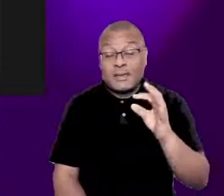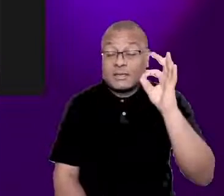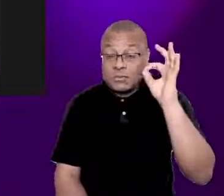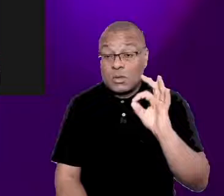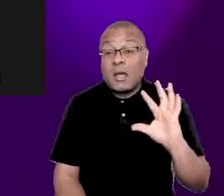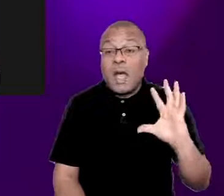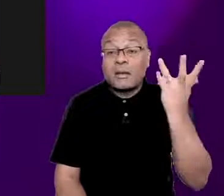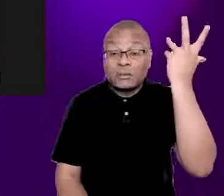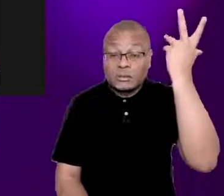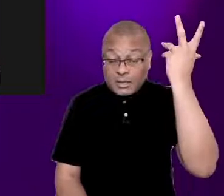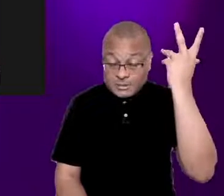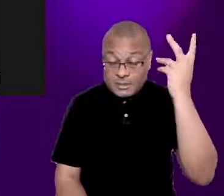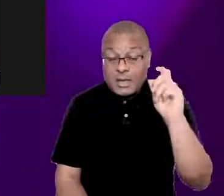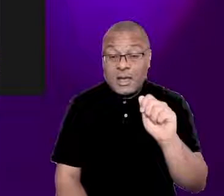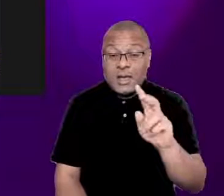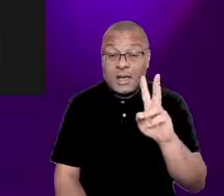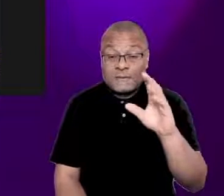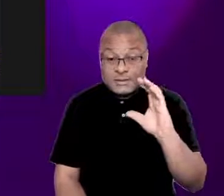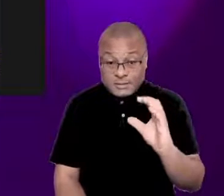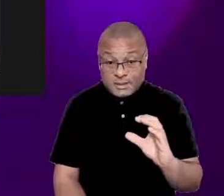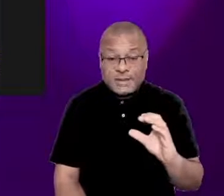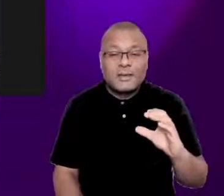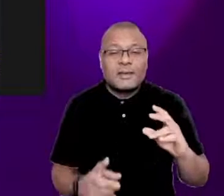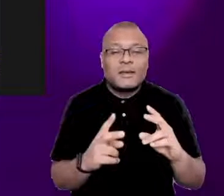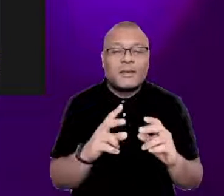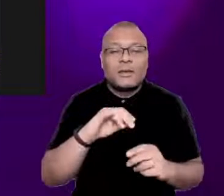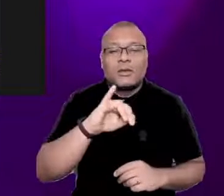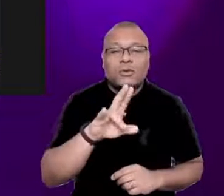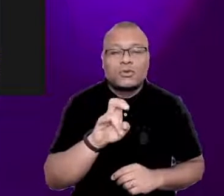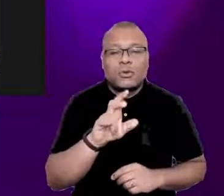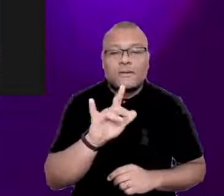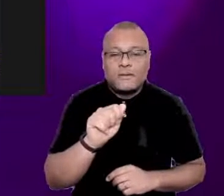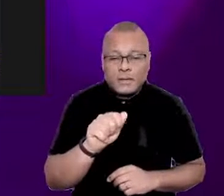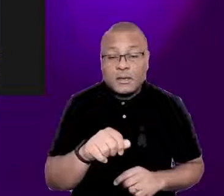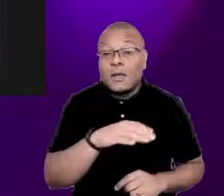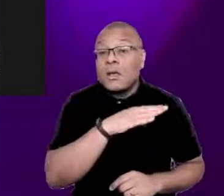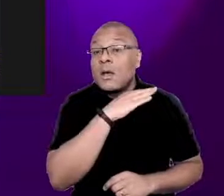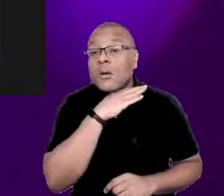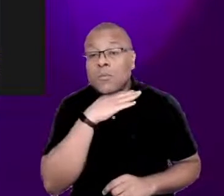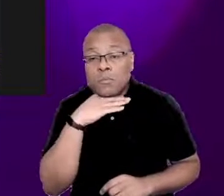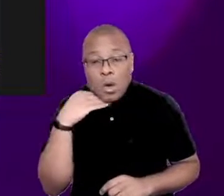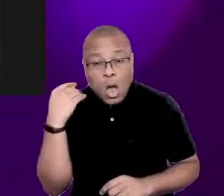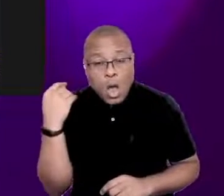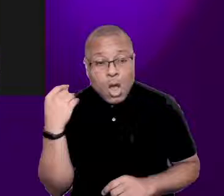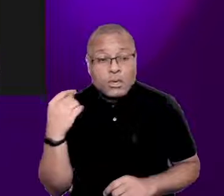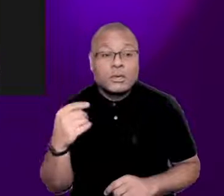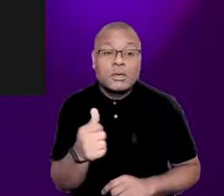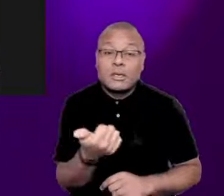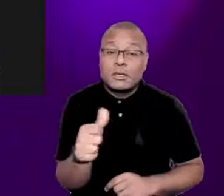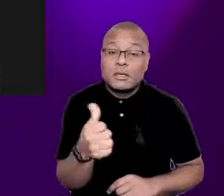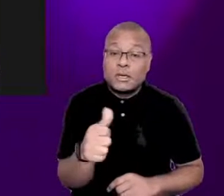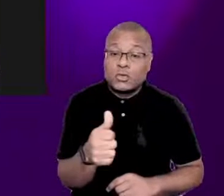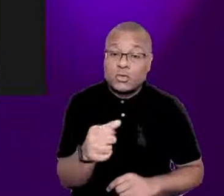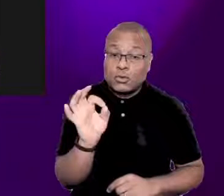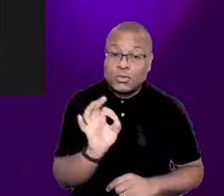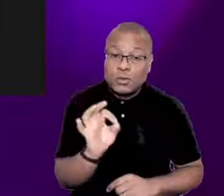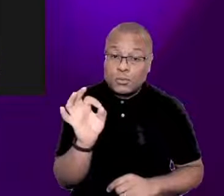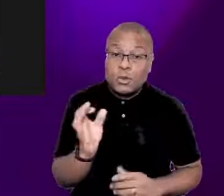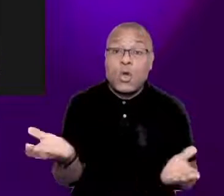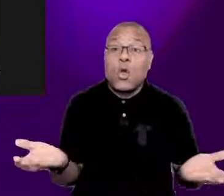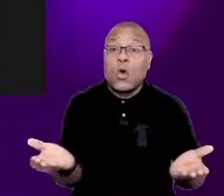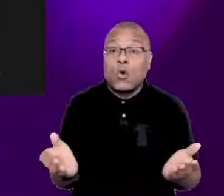de AVC na cidade de Joinville, 58% de redução na letalidade, melhora funcional em 111%, e hoje eles